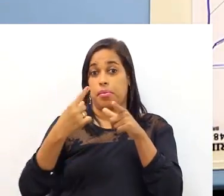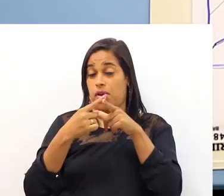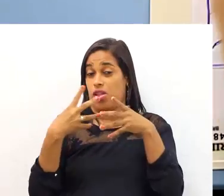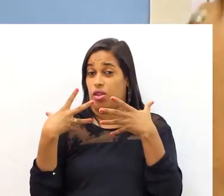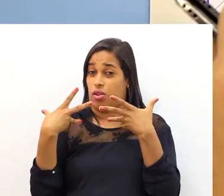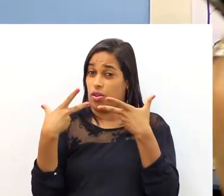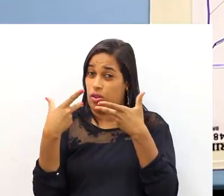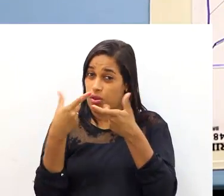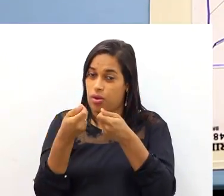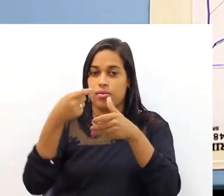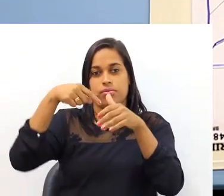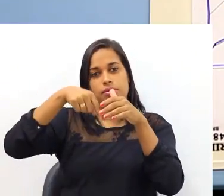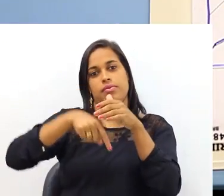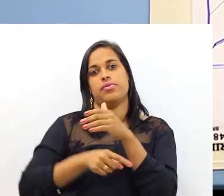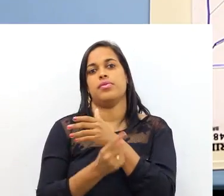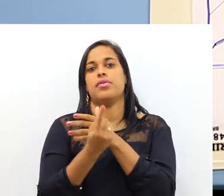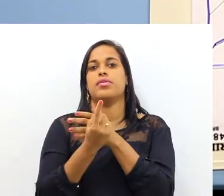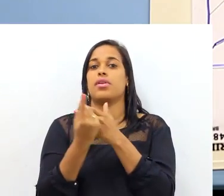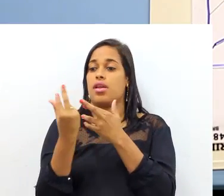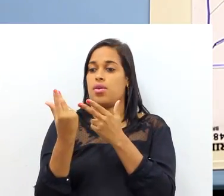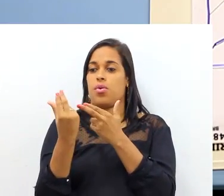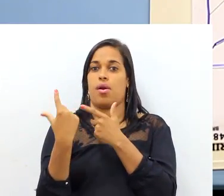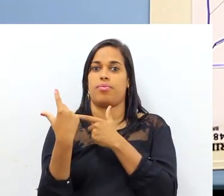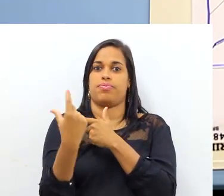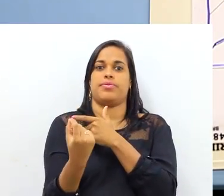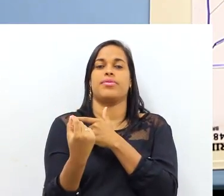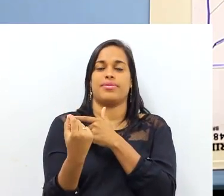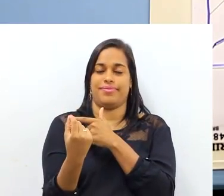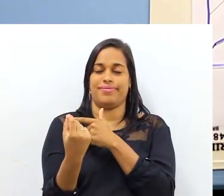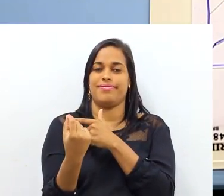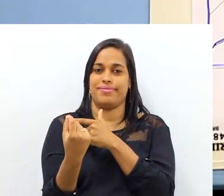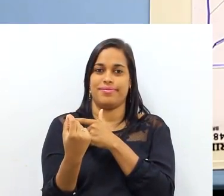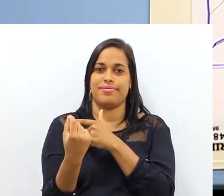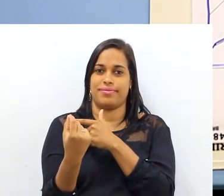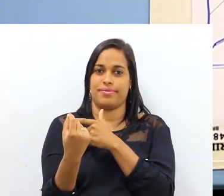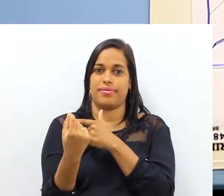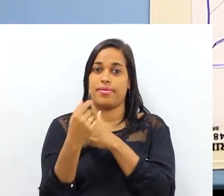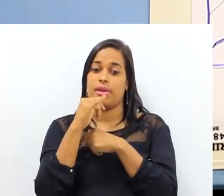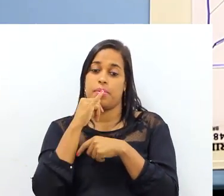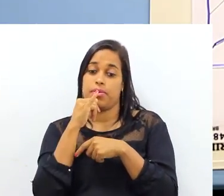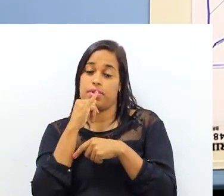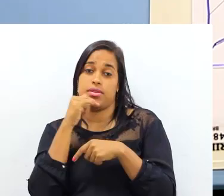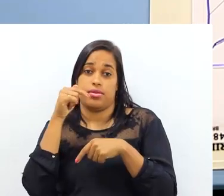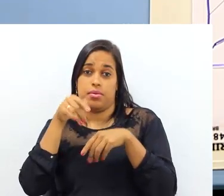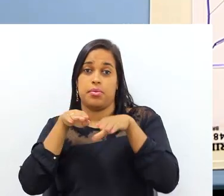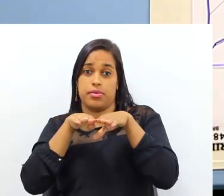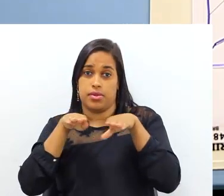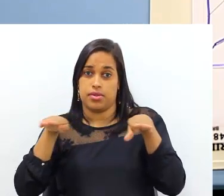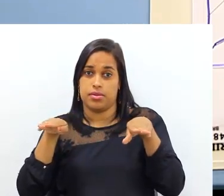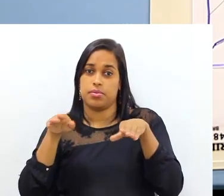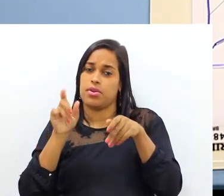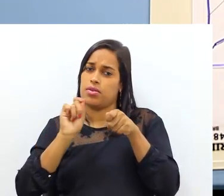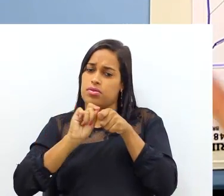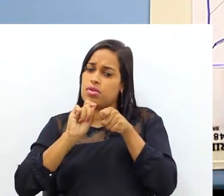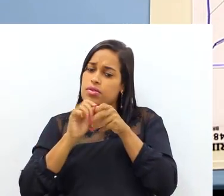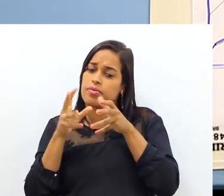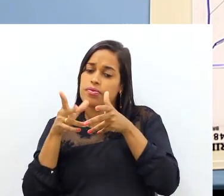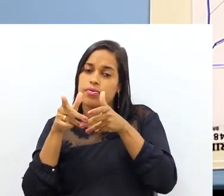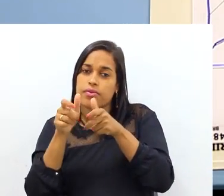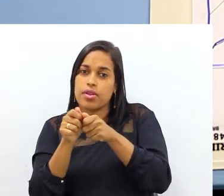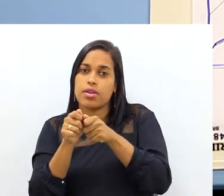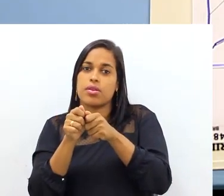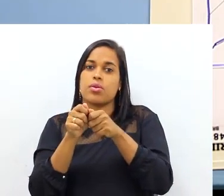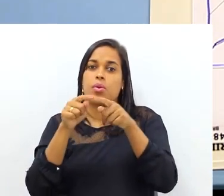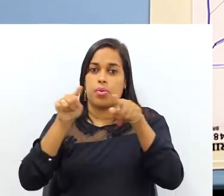que é profundidade aqui está convergindo nessa fuga. Então, por exemplo, esse piso aqui, ele é todo feito